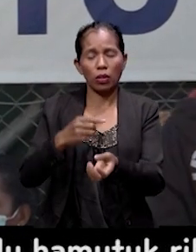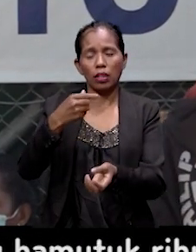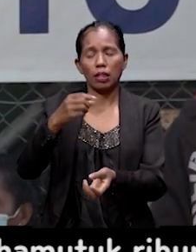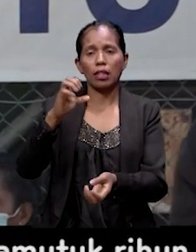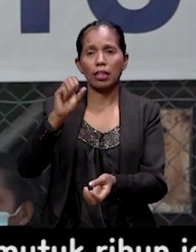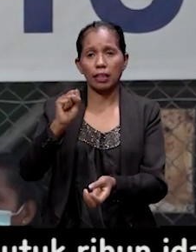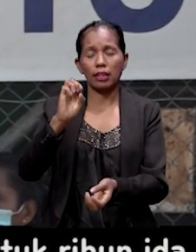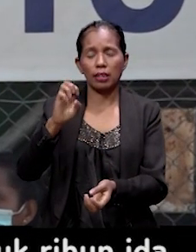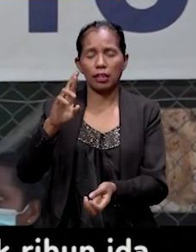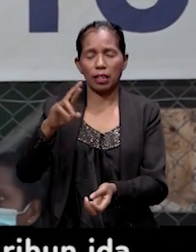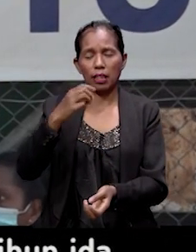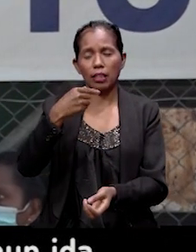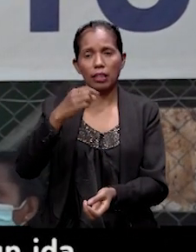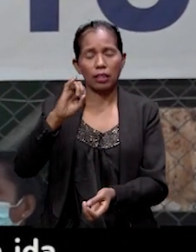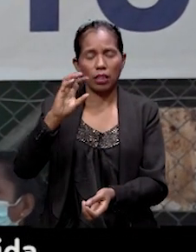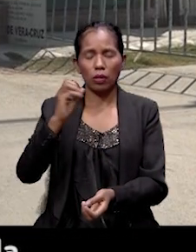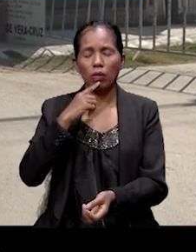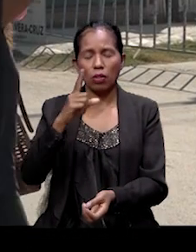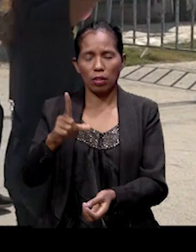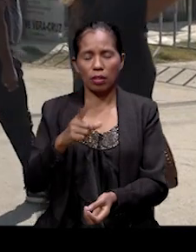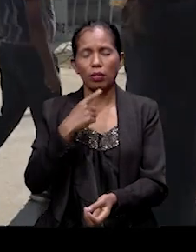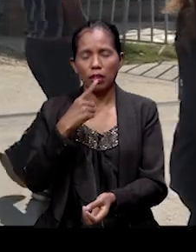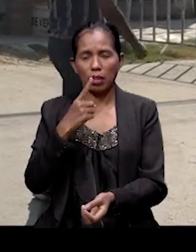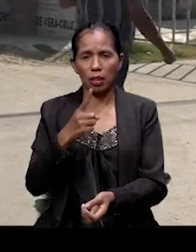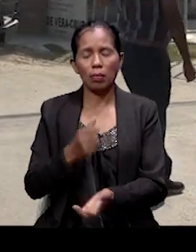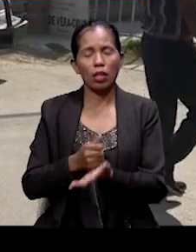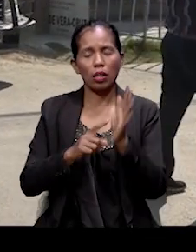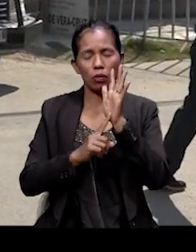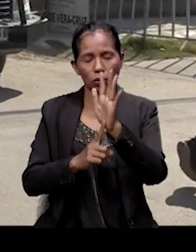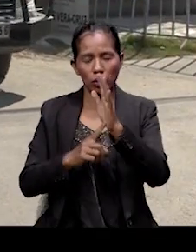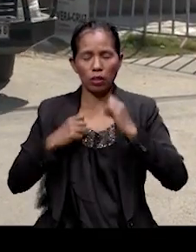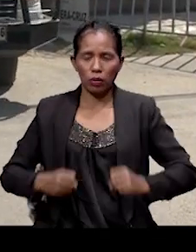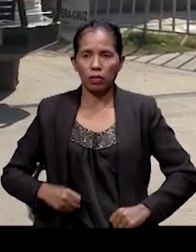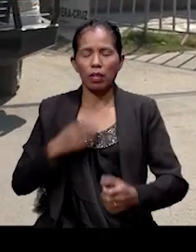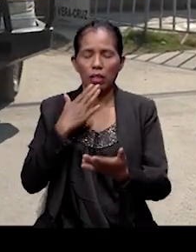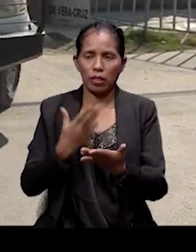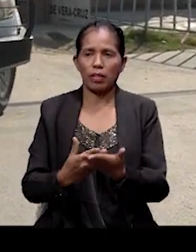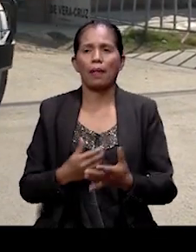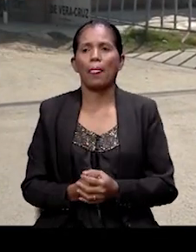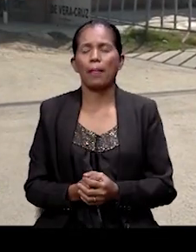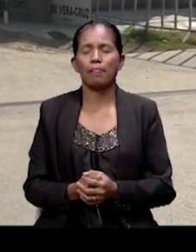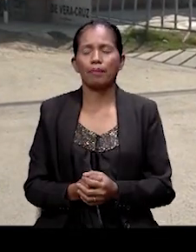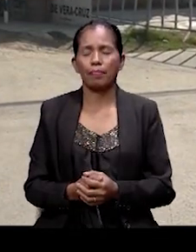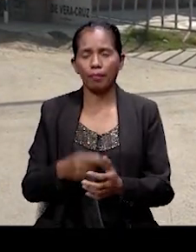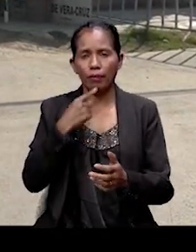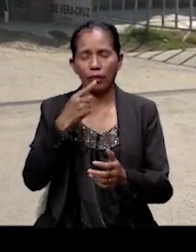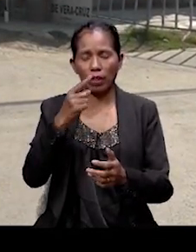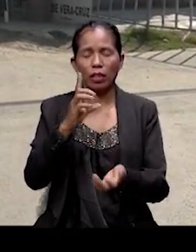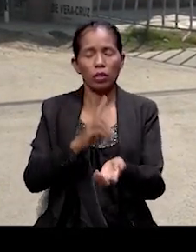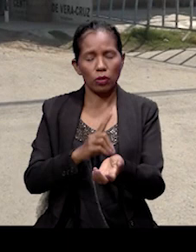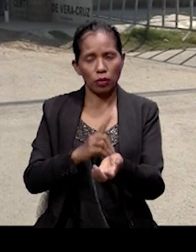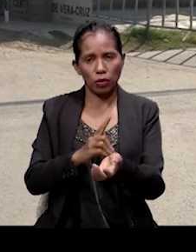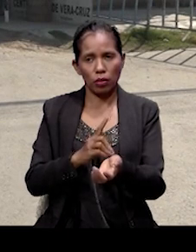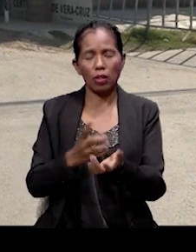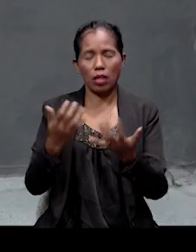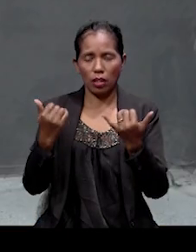tudo progresso no dia, tanto reação, ba tratamento, medicamento, no nosso ventilador. Nilton explica, Dr. Sérgio Lobo,